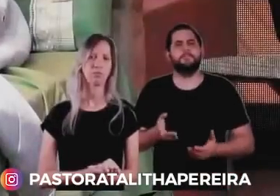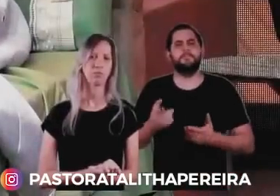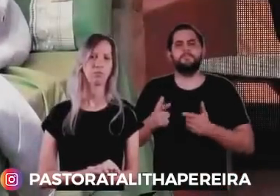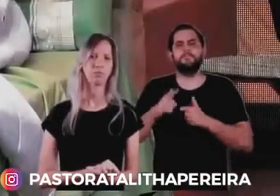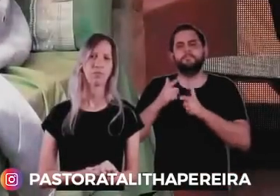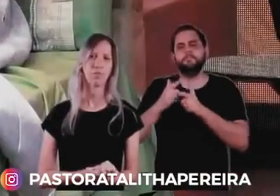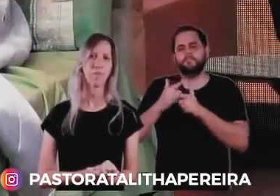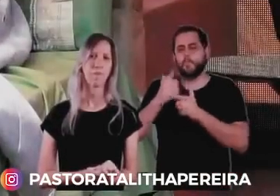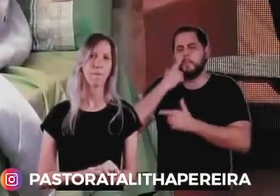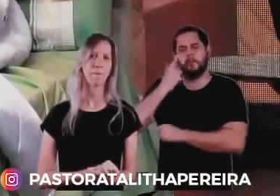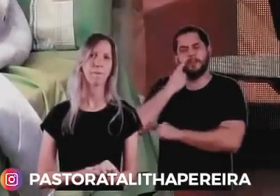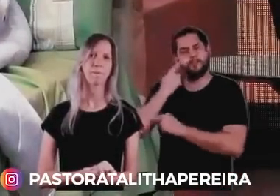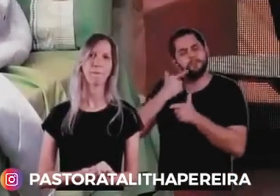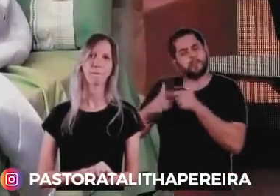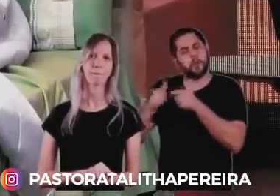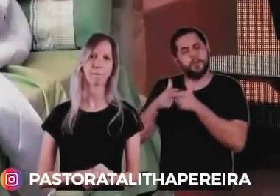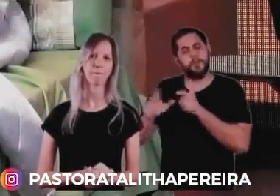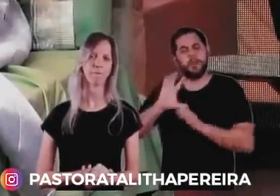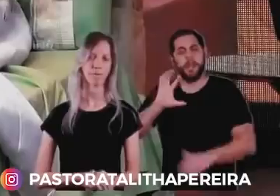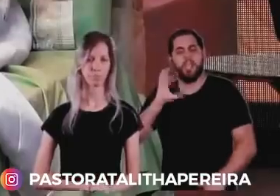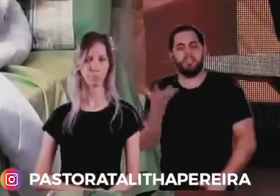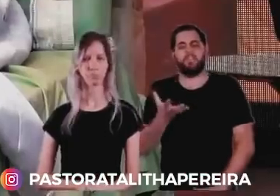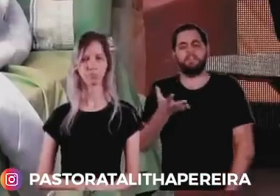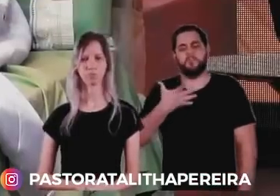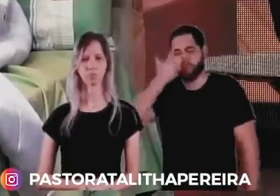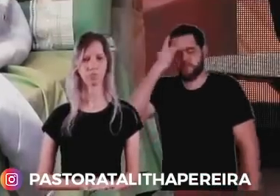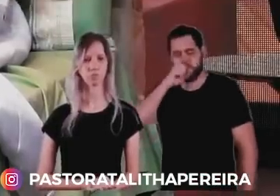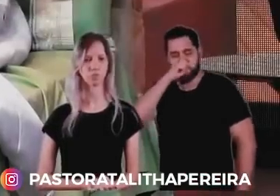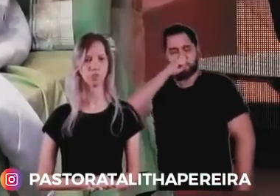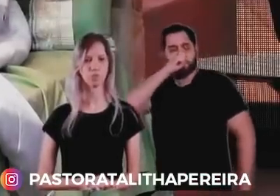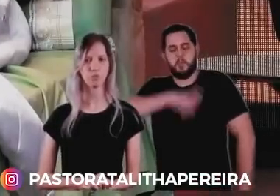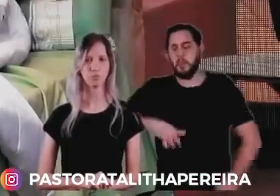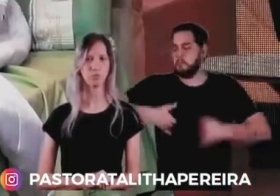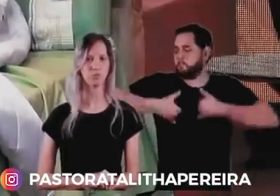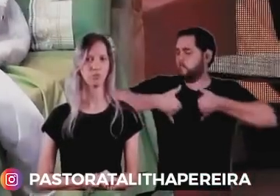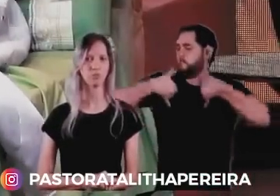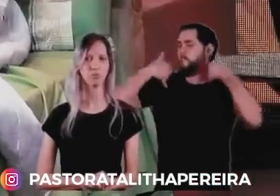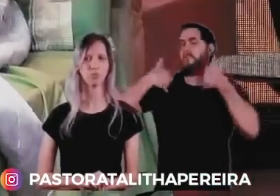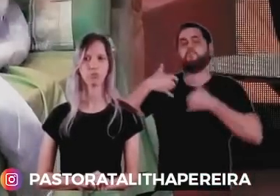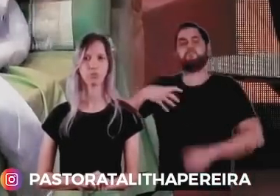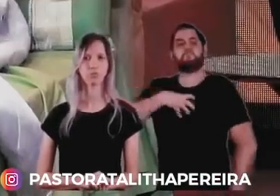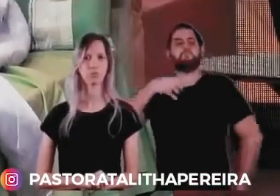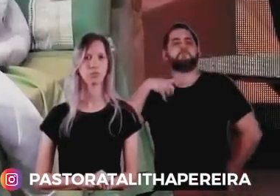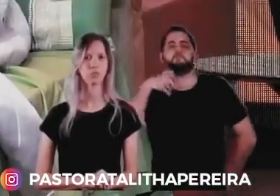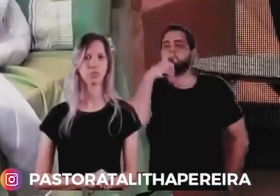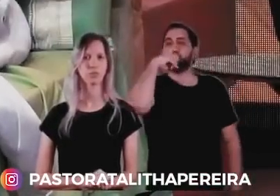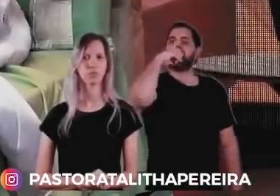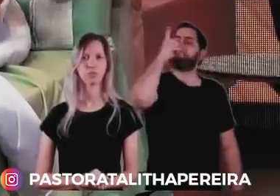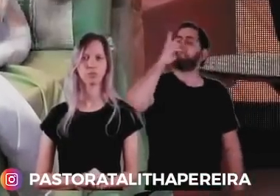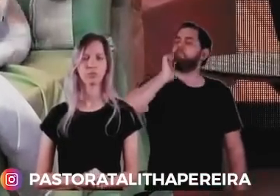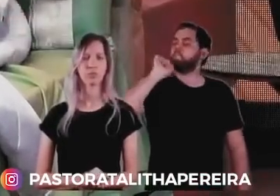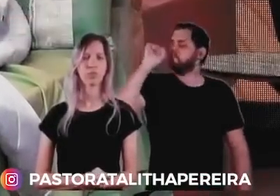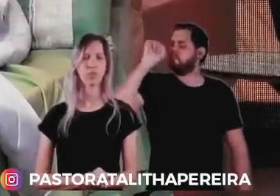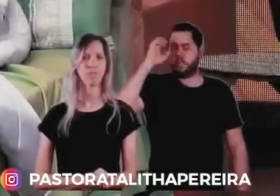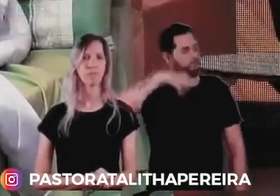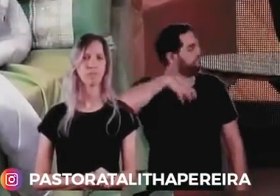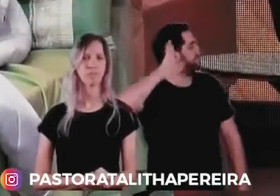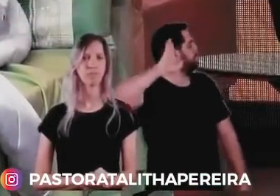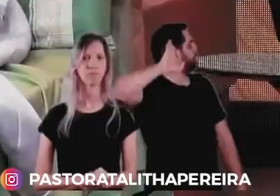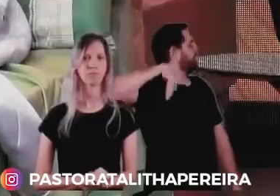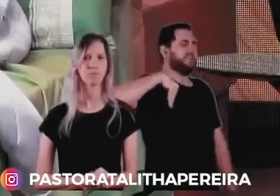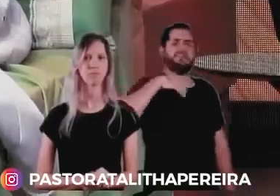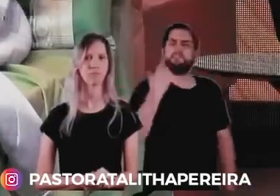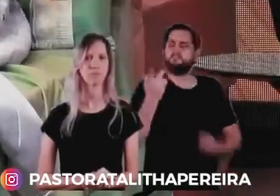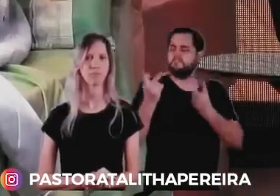ser solucionado com grosseria, com muito orgulho, com soberba, sem baixar a cabeça, sem